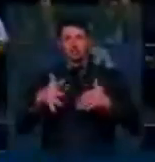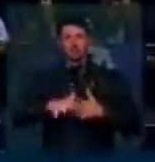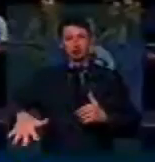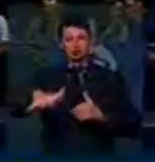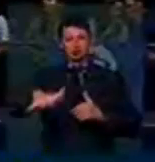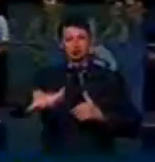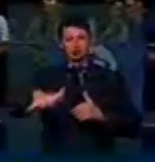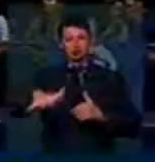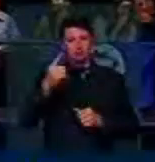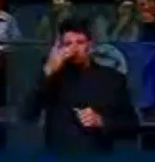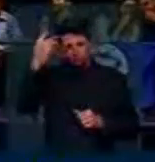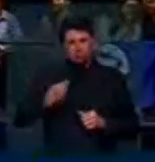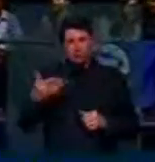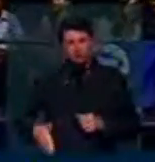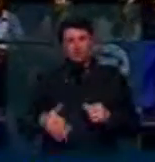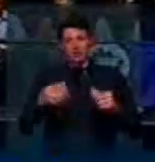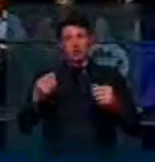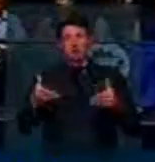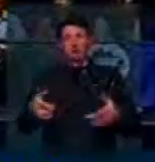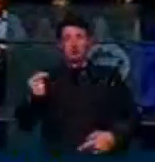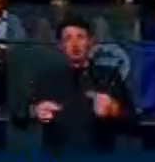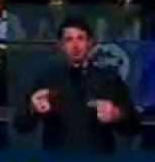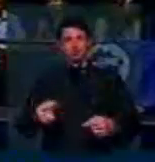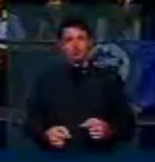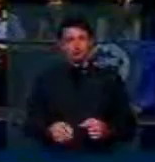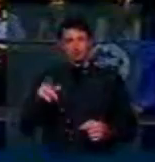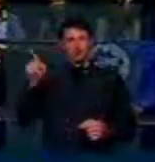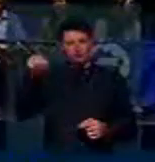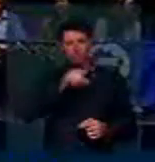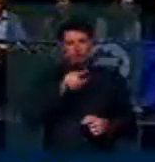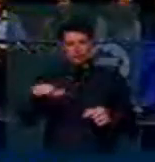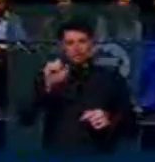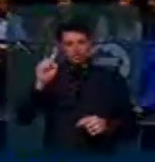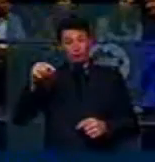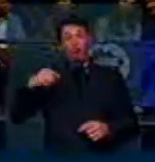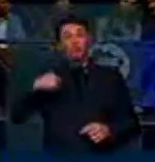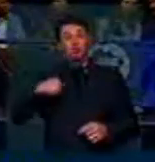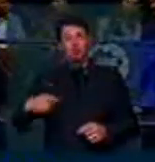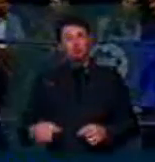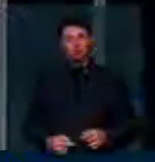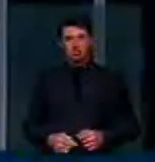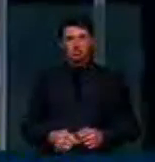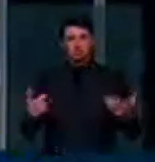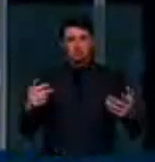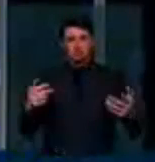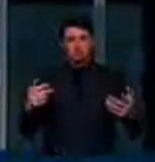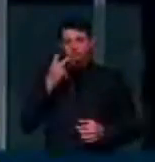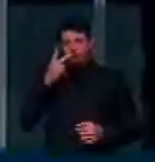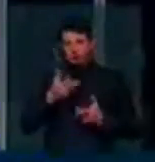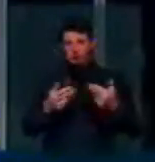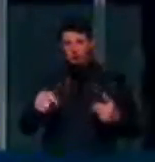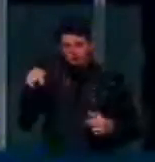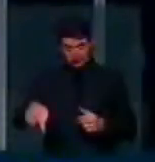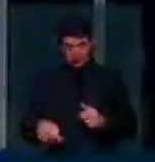estão aqui presentes participando do debate. Não foram vocês que convocaram, fui eu. Então quero dizer a todos nessa casa que a posição do